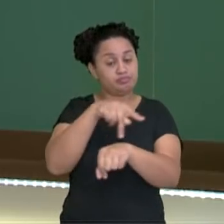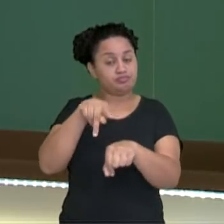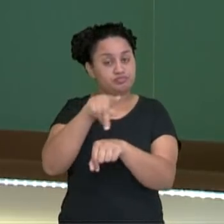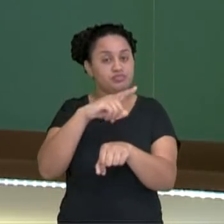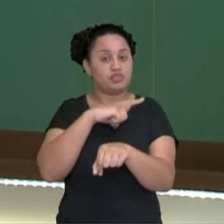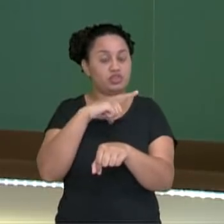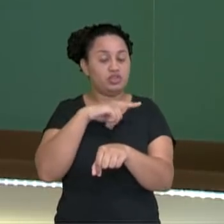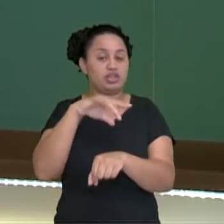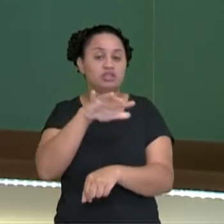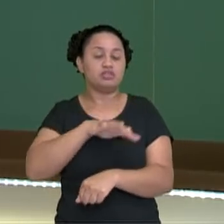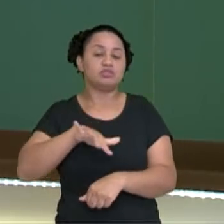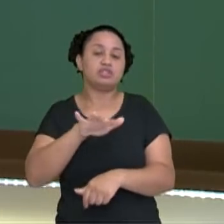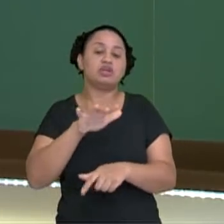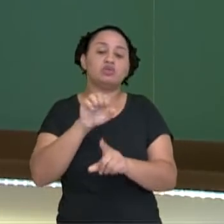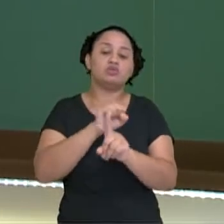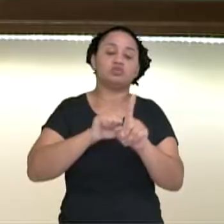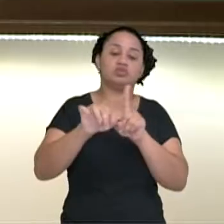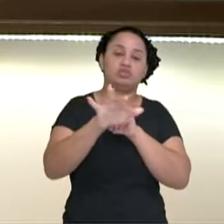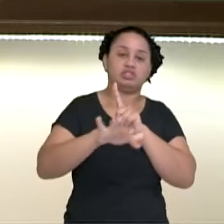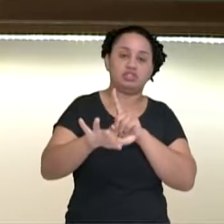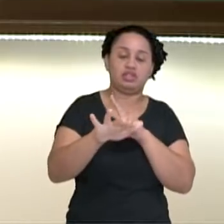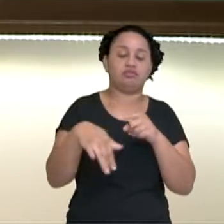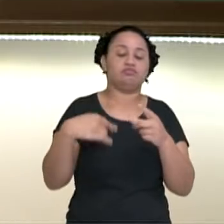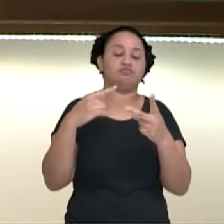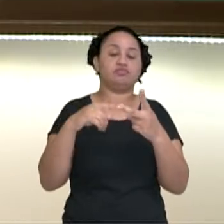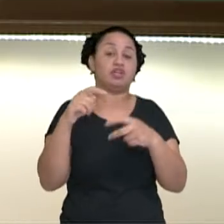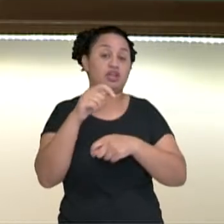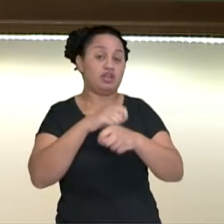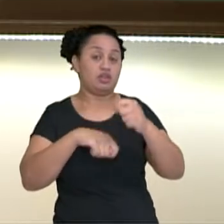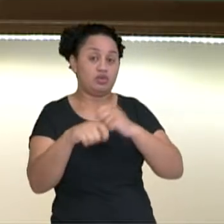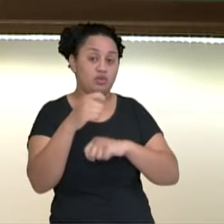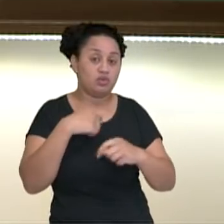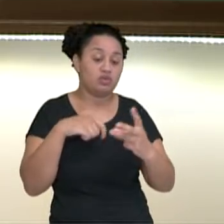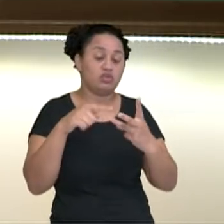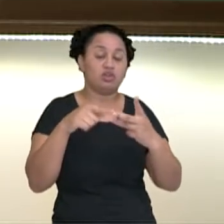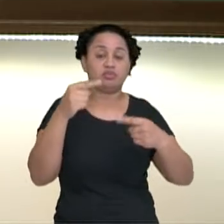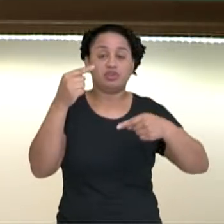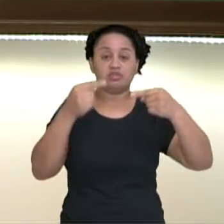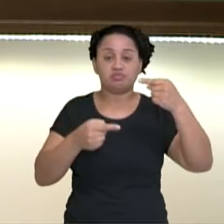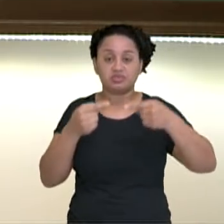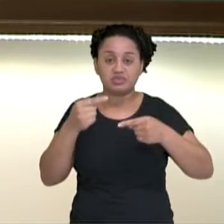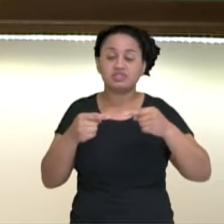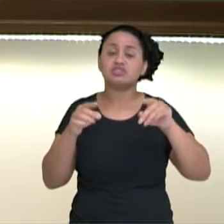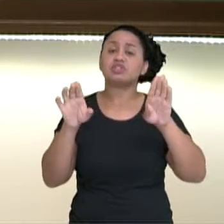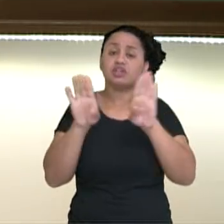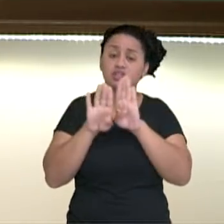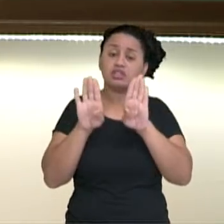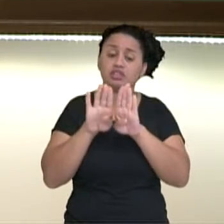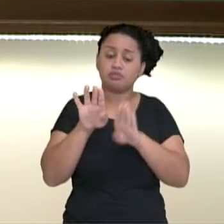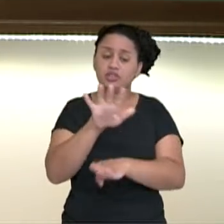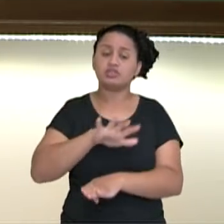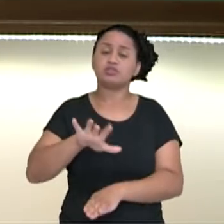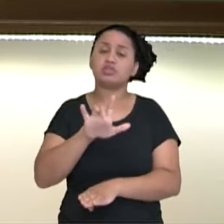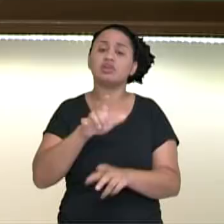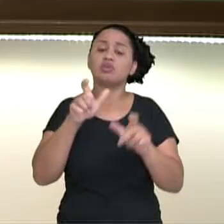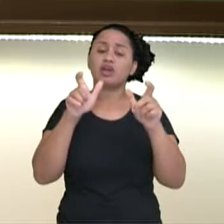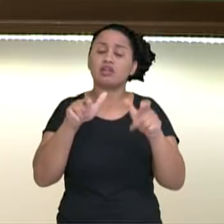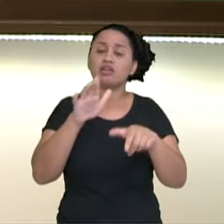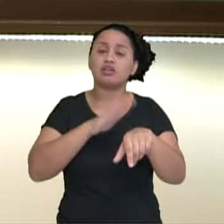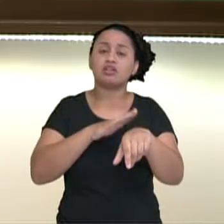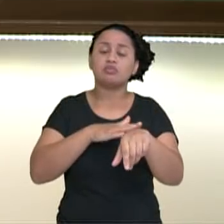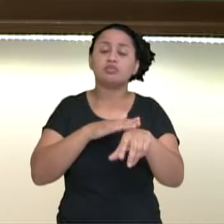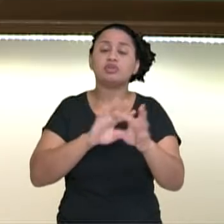reunia condições sociais, econômicas, políticas e até condições, naquele